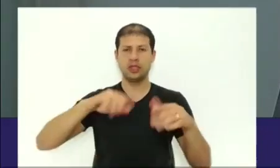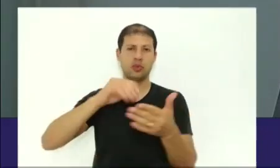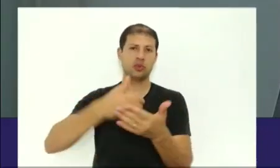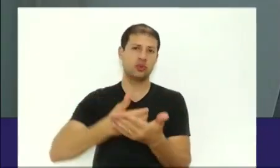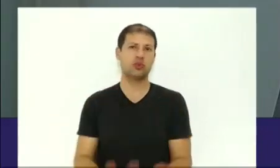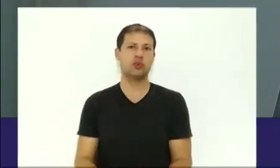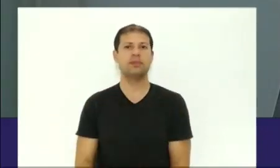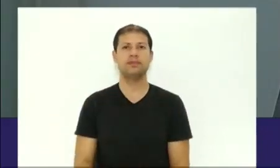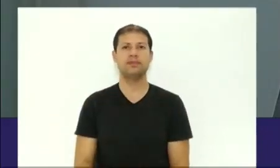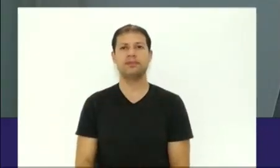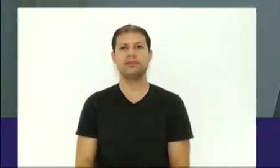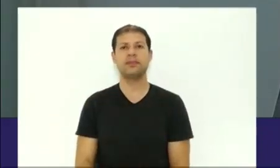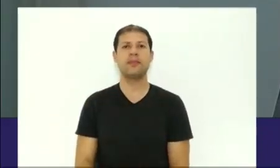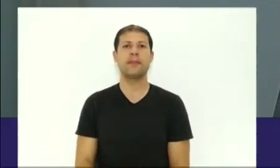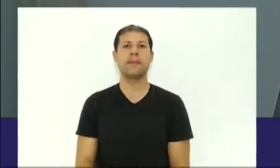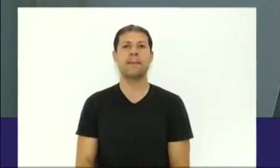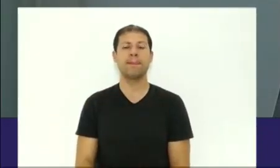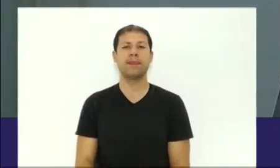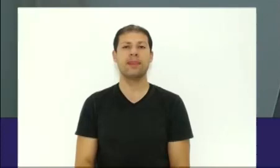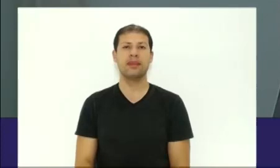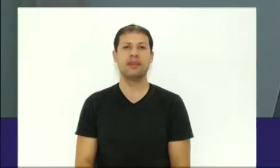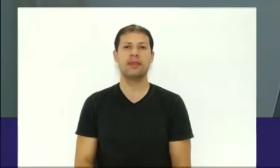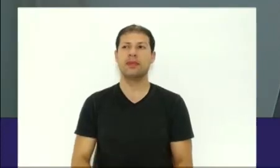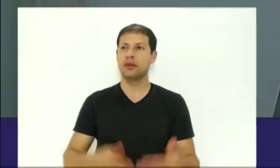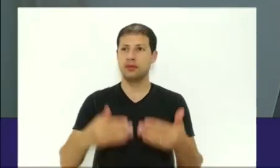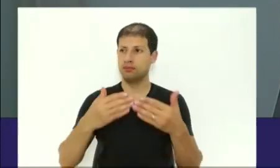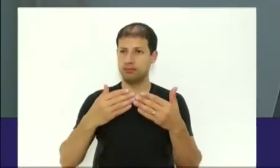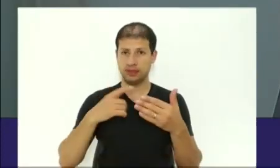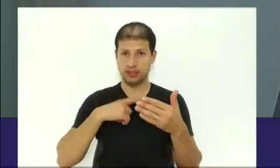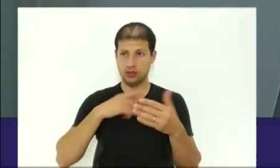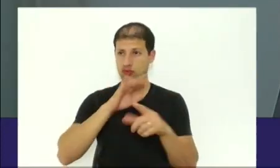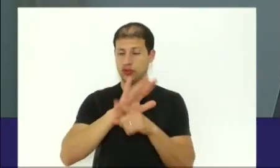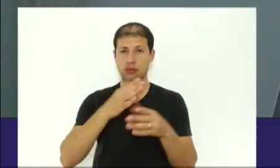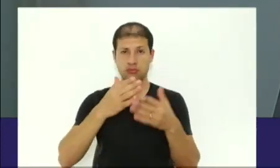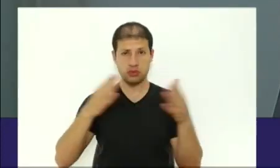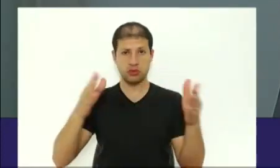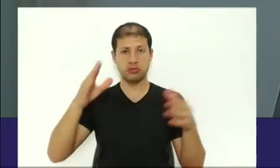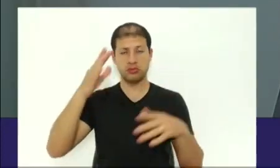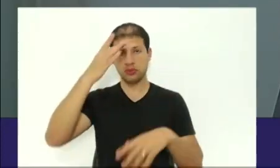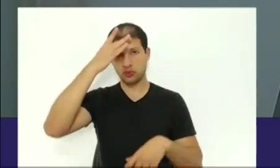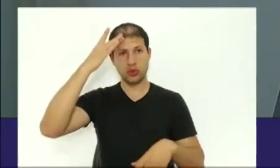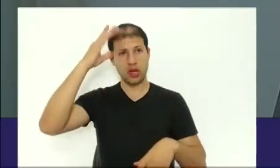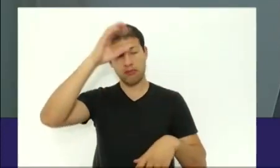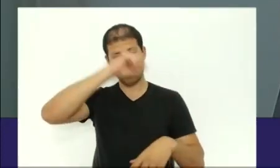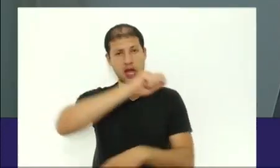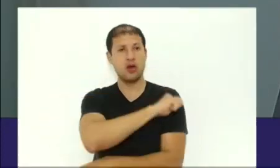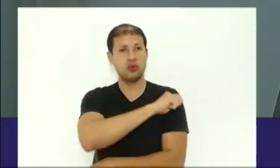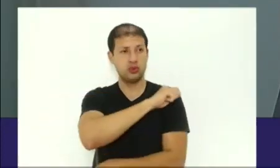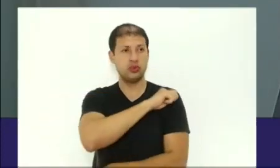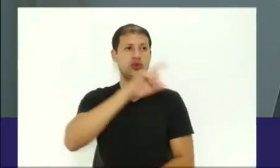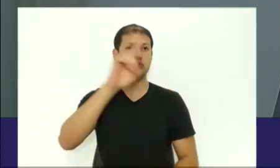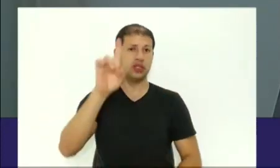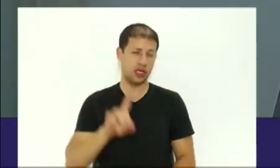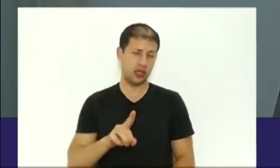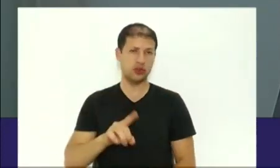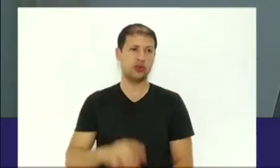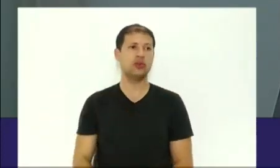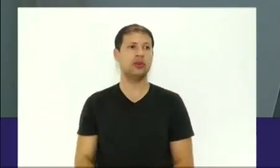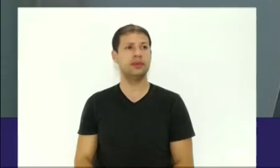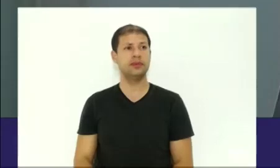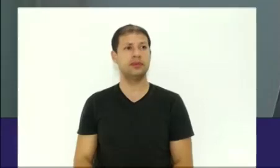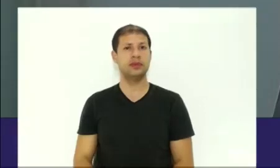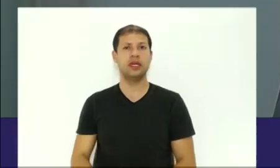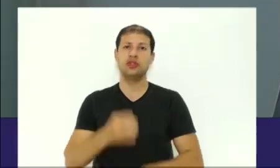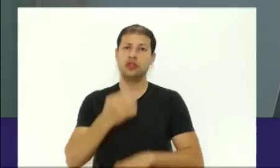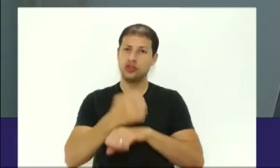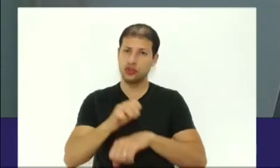Botucatu, abrindo espaço para o aprendizado aos estudantes de direito, a estagiários